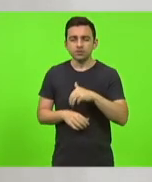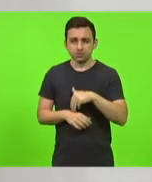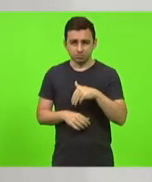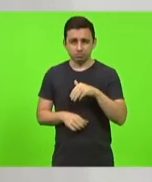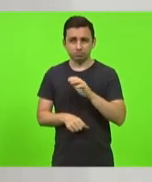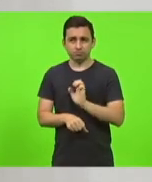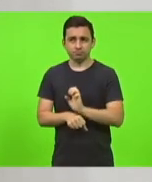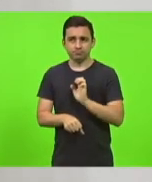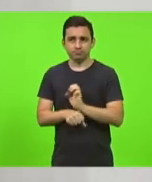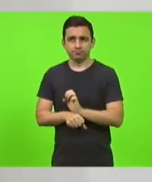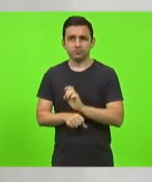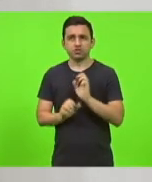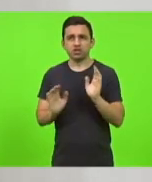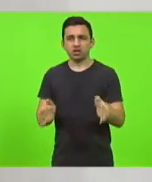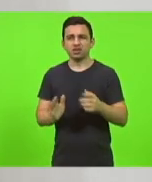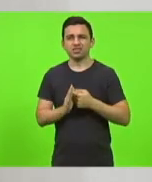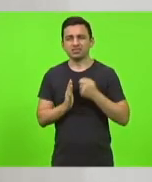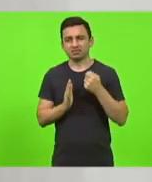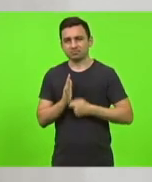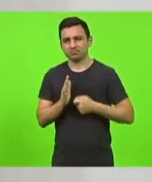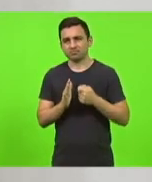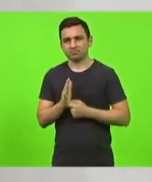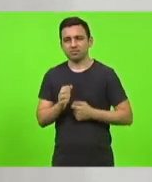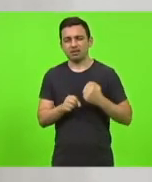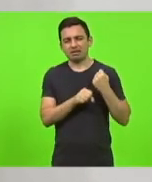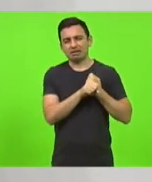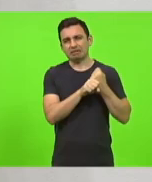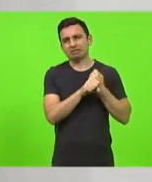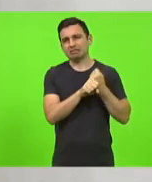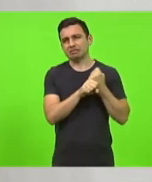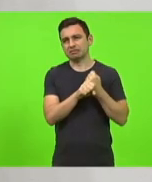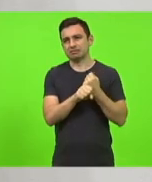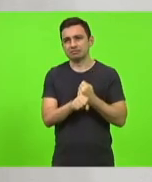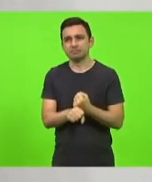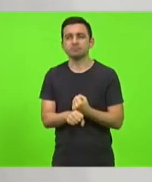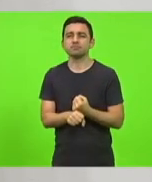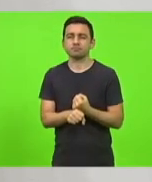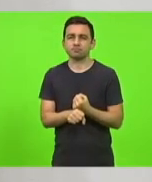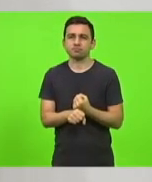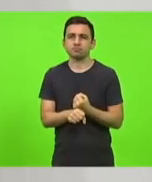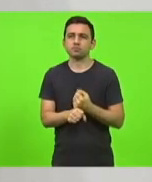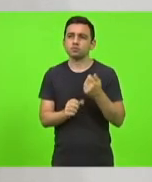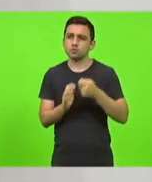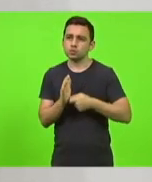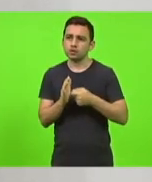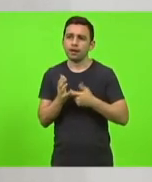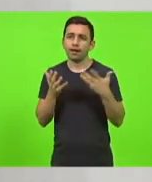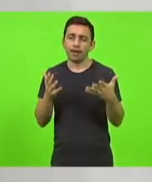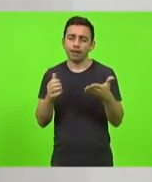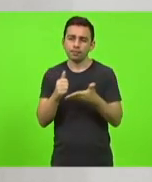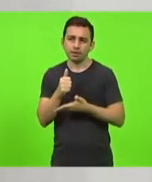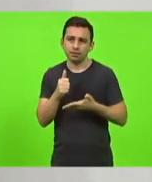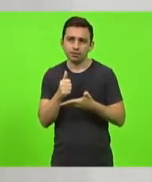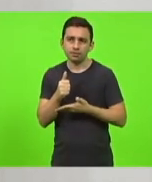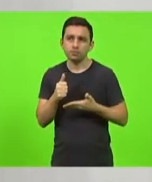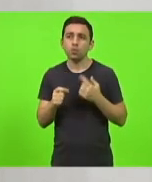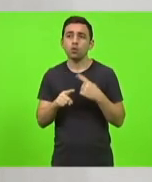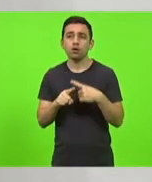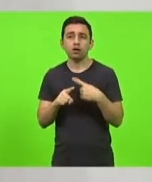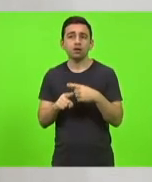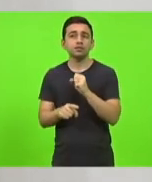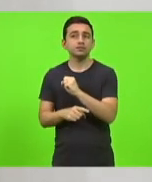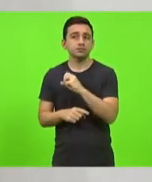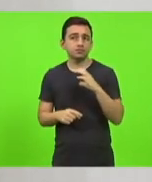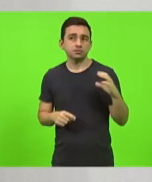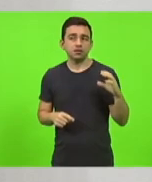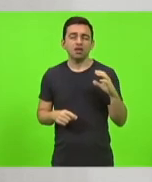Estadual vem de uma luta de décadas, não é de agora. Nós tivemos que fazer uma luta para ter piso, porque Santa Catarina foi um